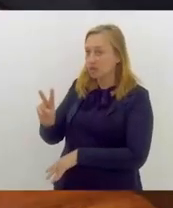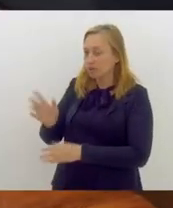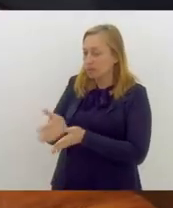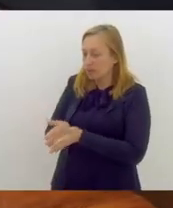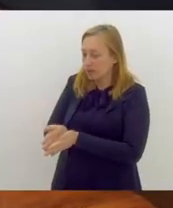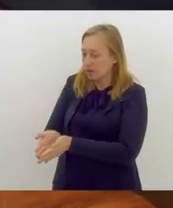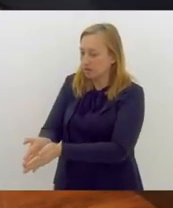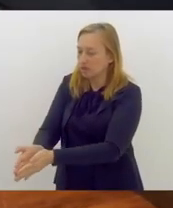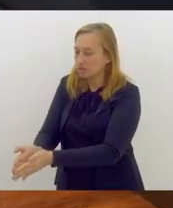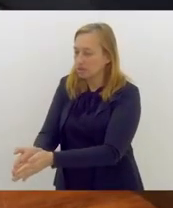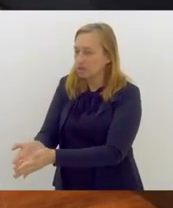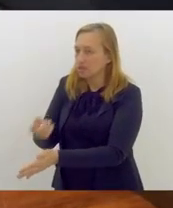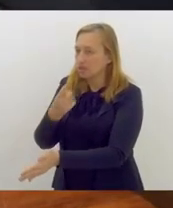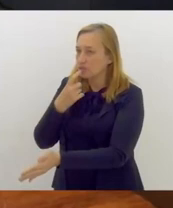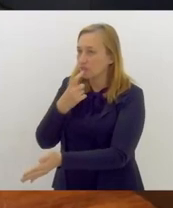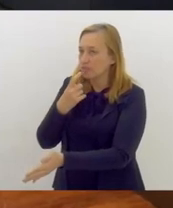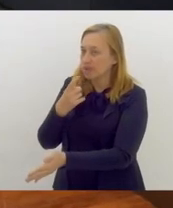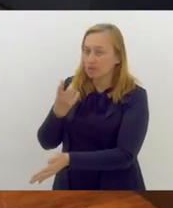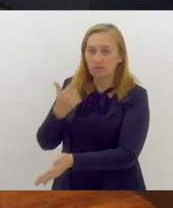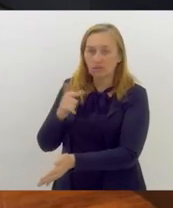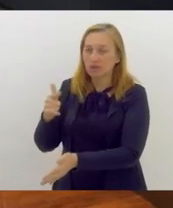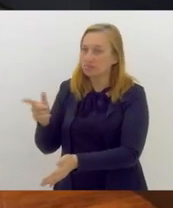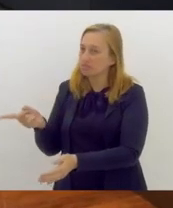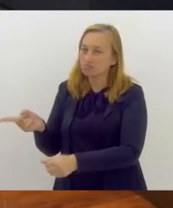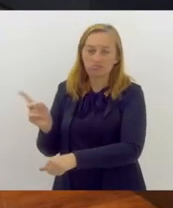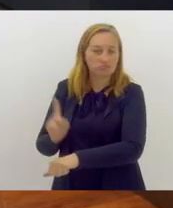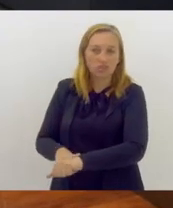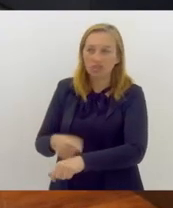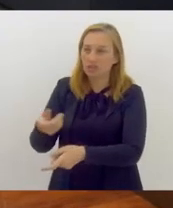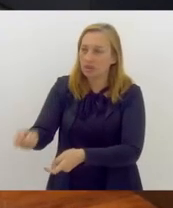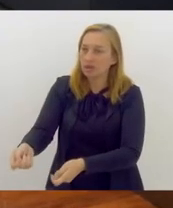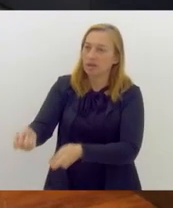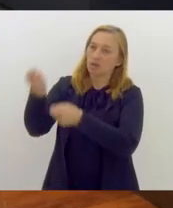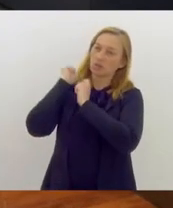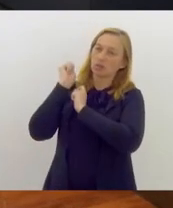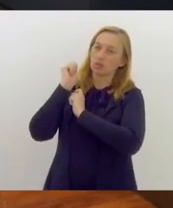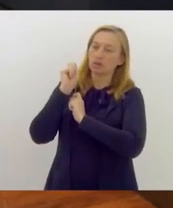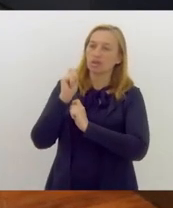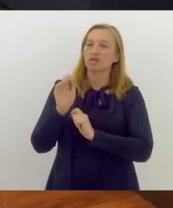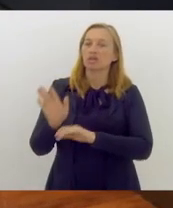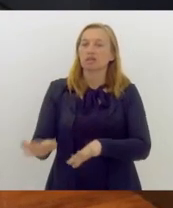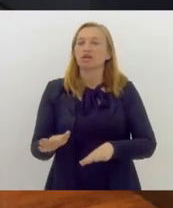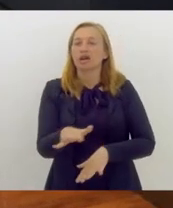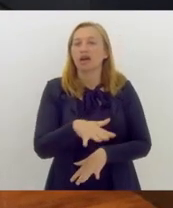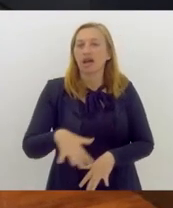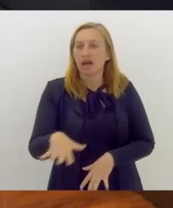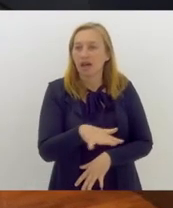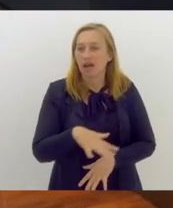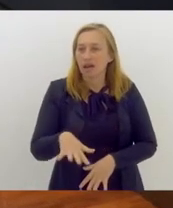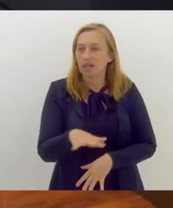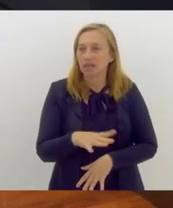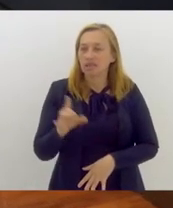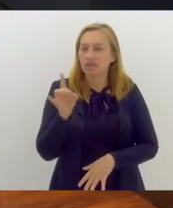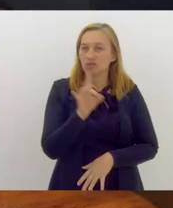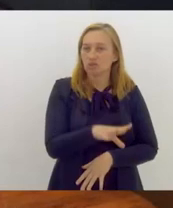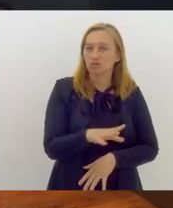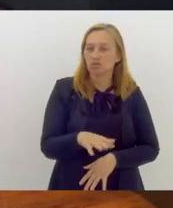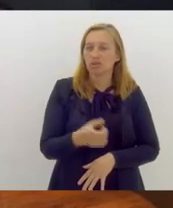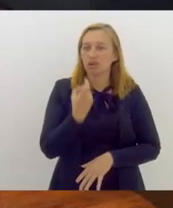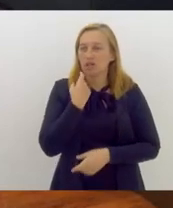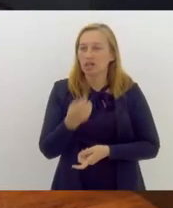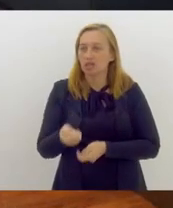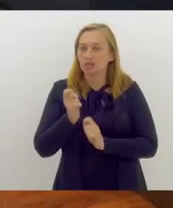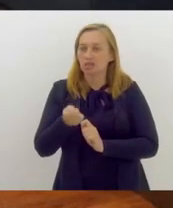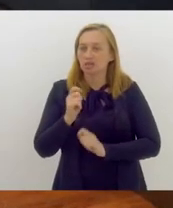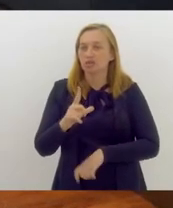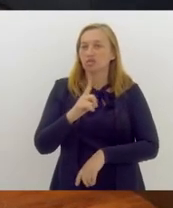todo o material dele é danificado a área onde a gente está sendo instalado é uma das últimas aves que os pescadores da Bahia de